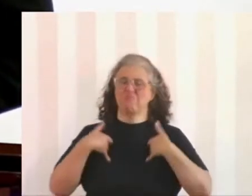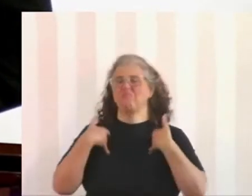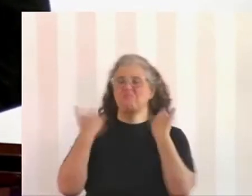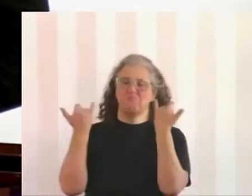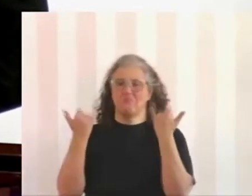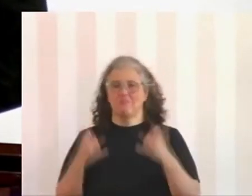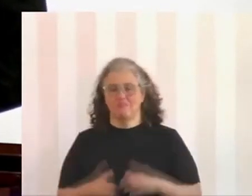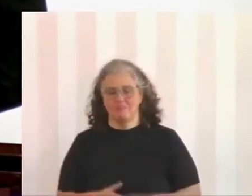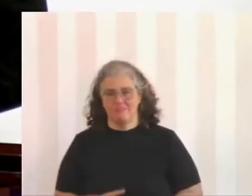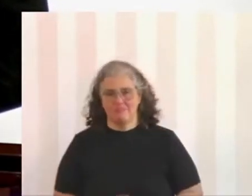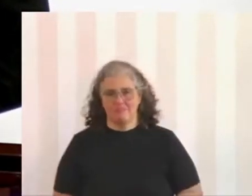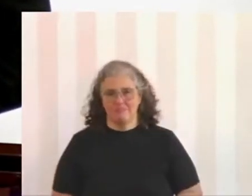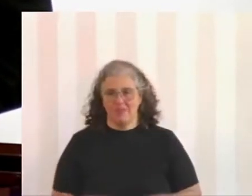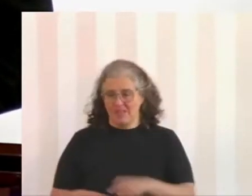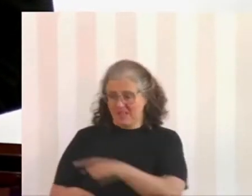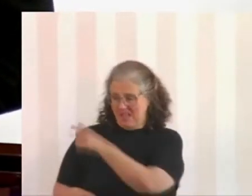holofote.